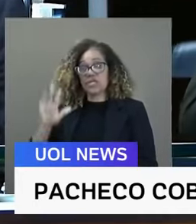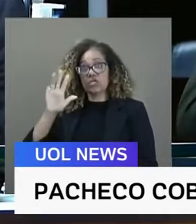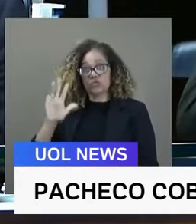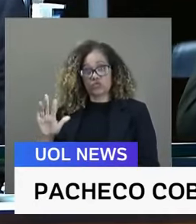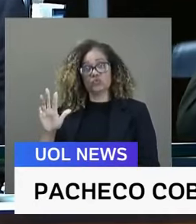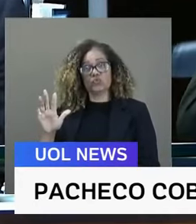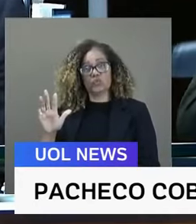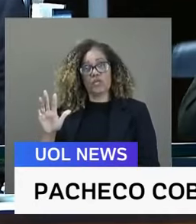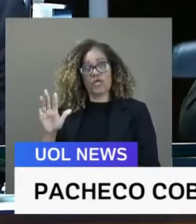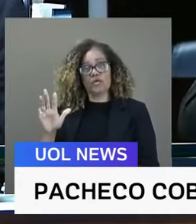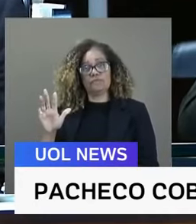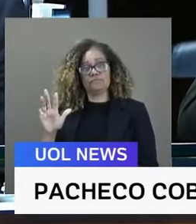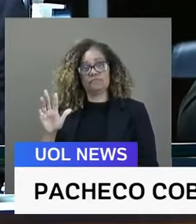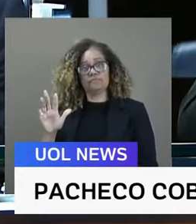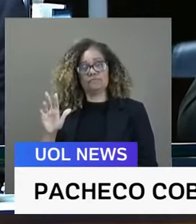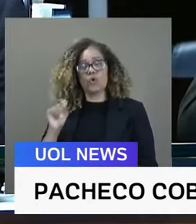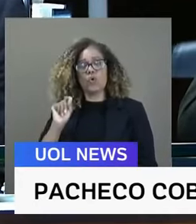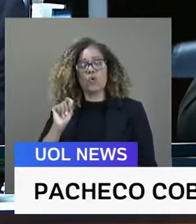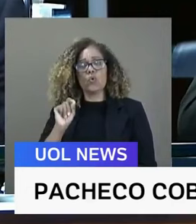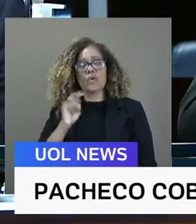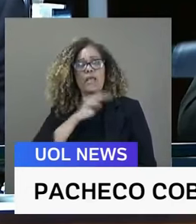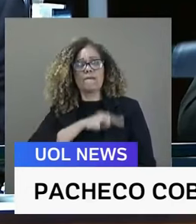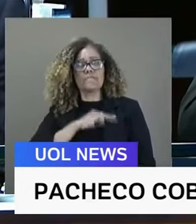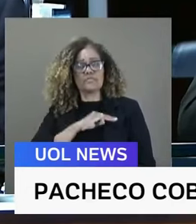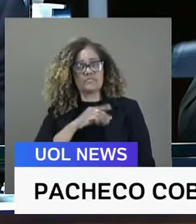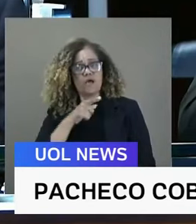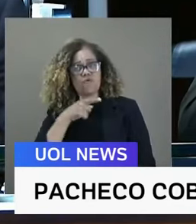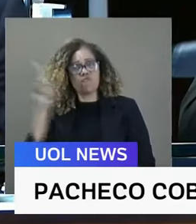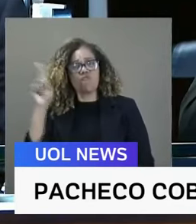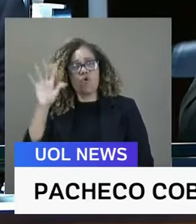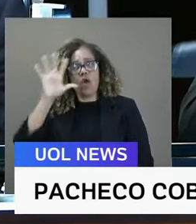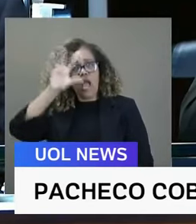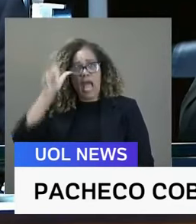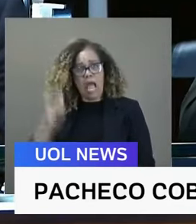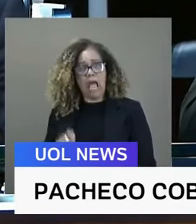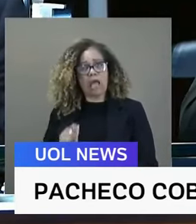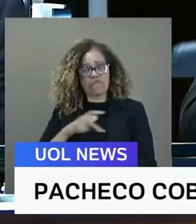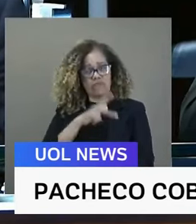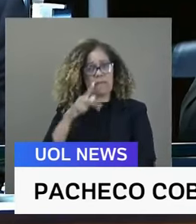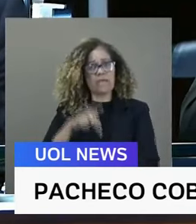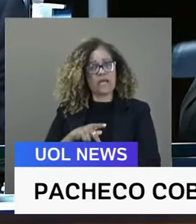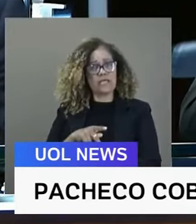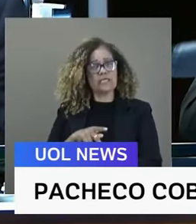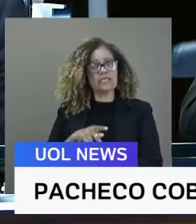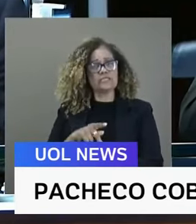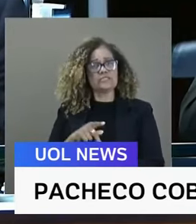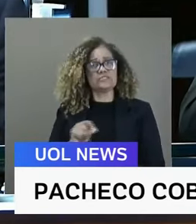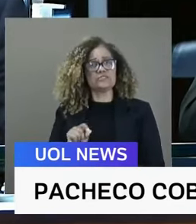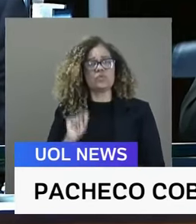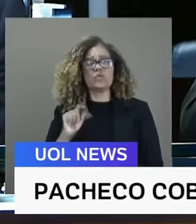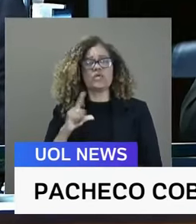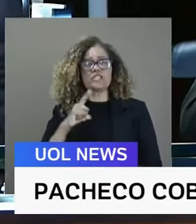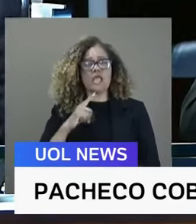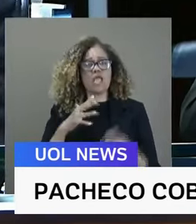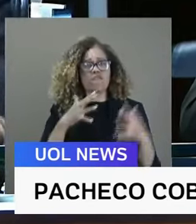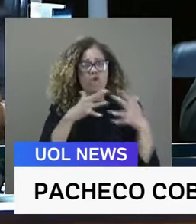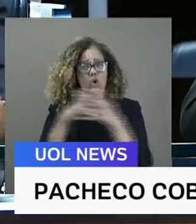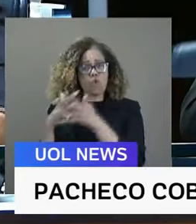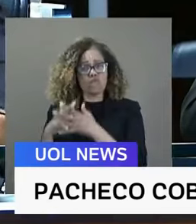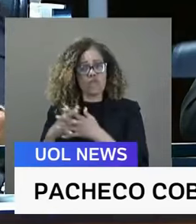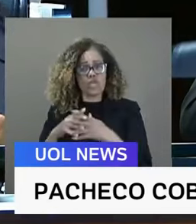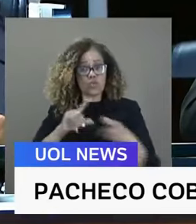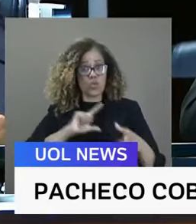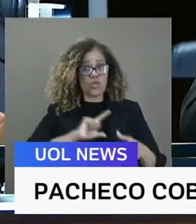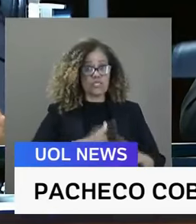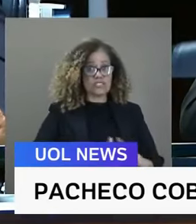Inácio Lula da Silva, numa missão que fez à África relativamente ao conflito entre